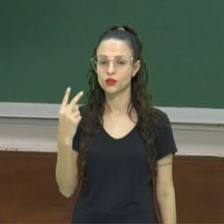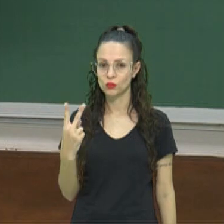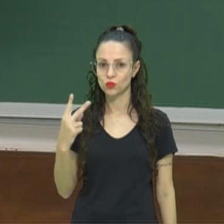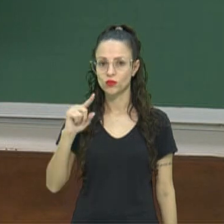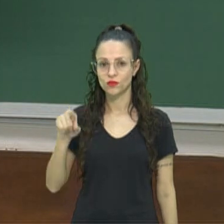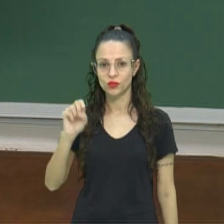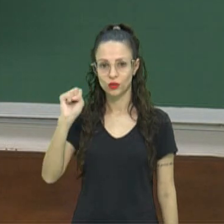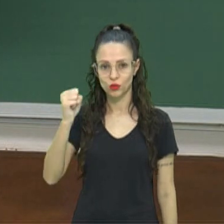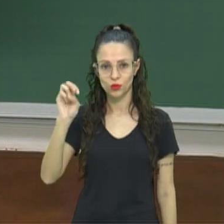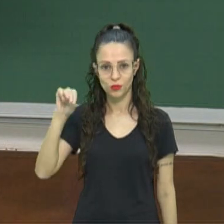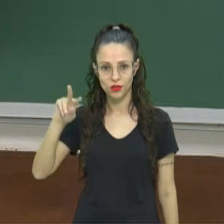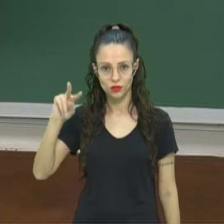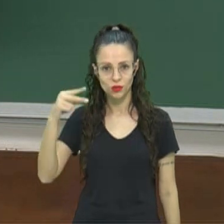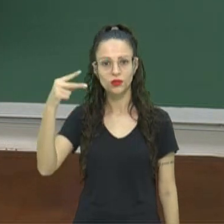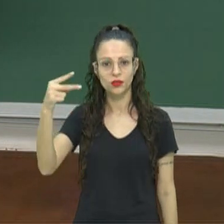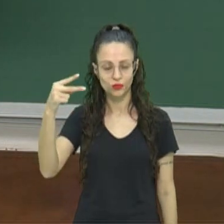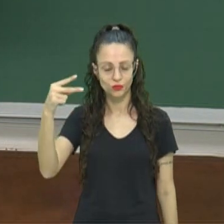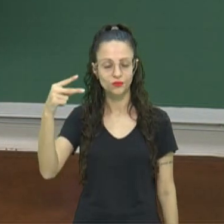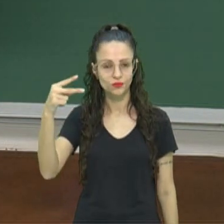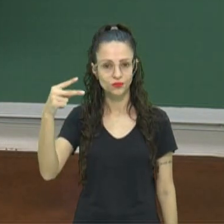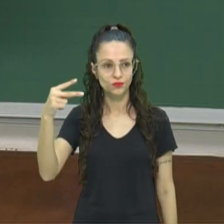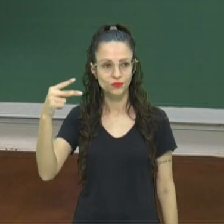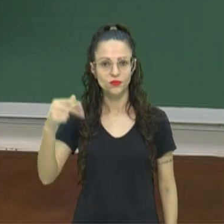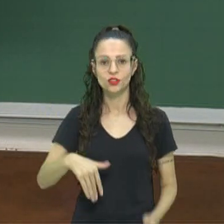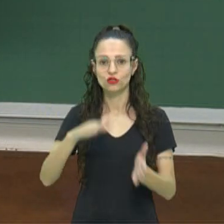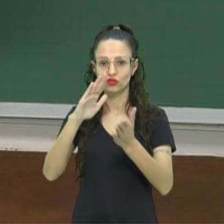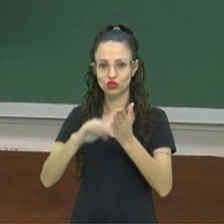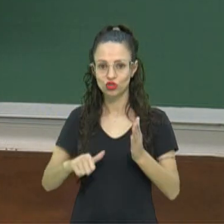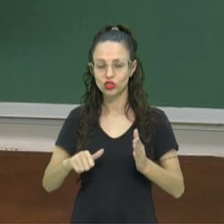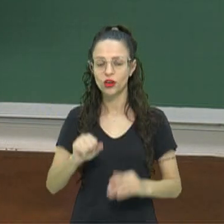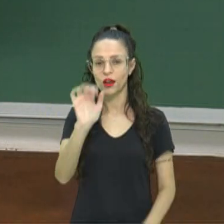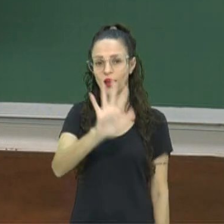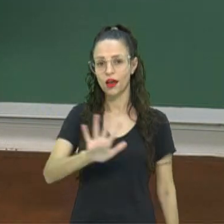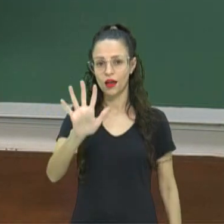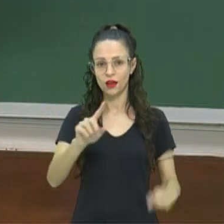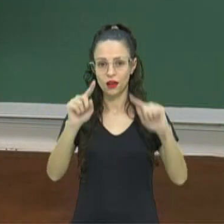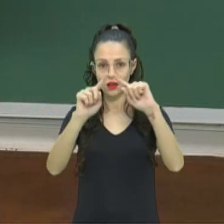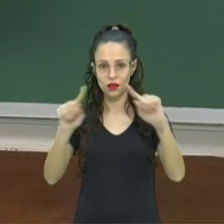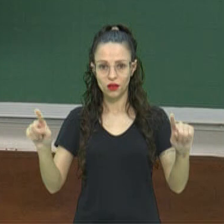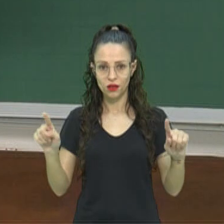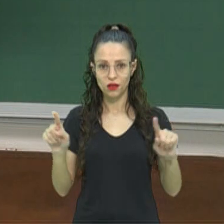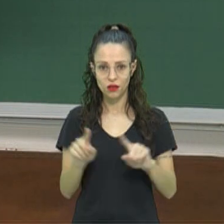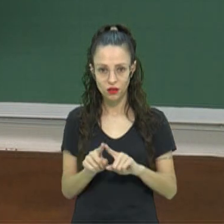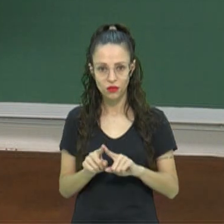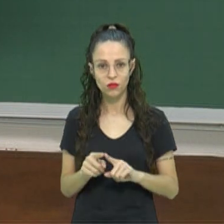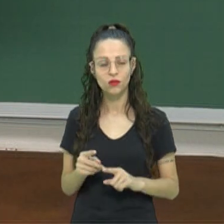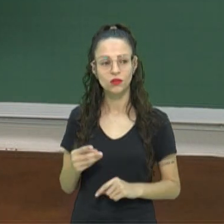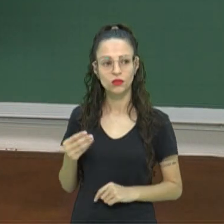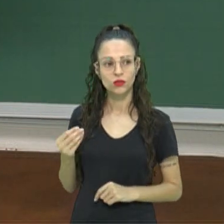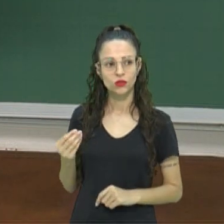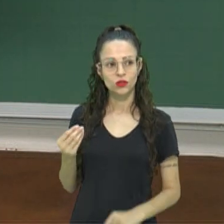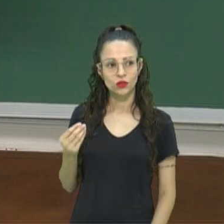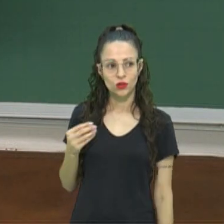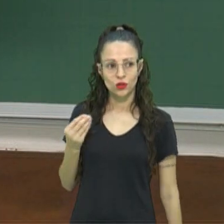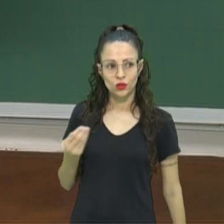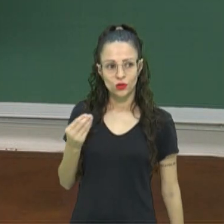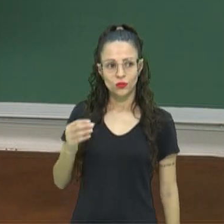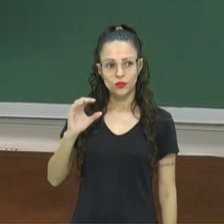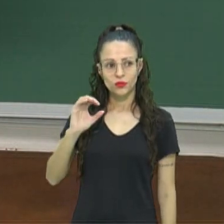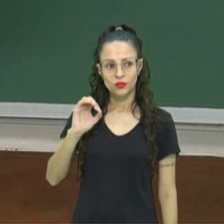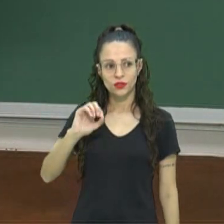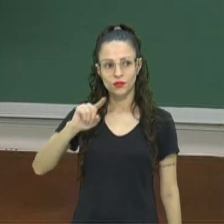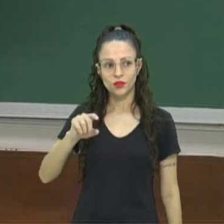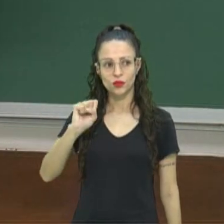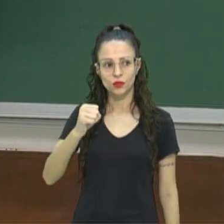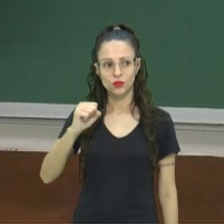dar 2,8 metros quadrados. Tirando esse número grandão que deu, né? 4 casas depois da vírgula.